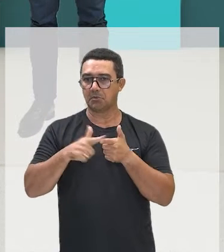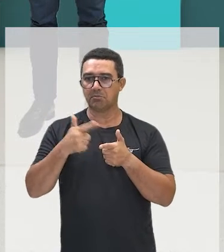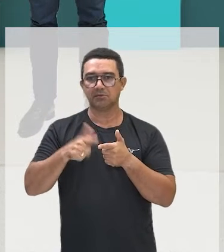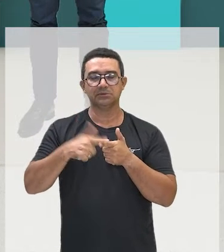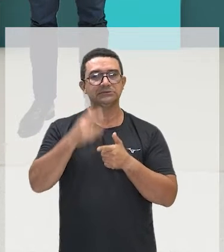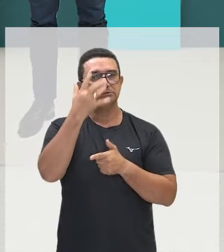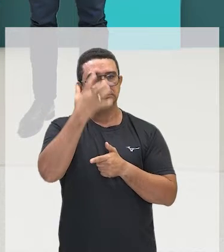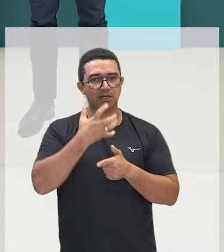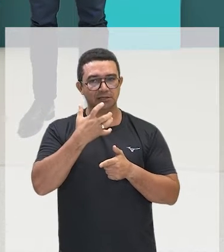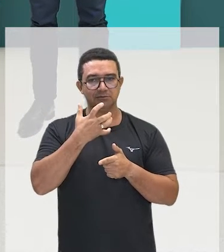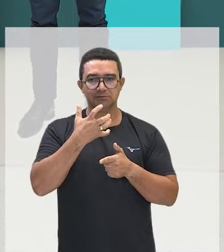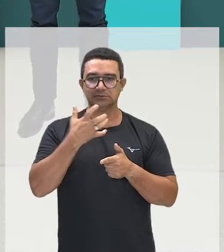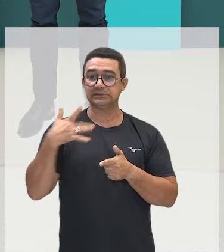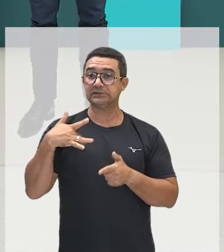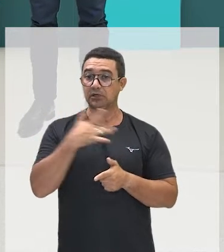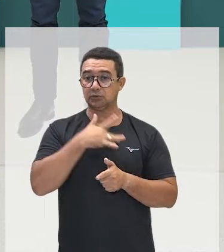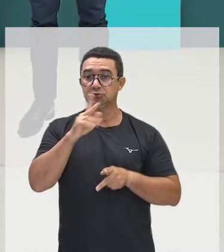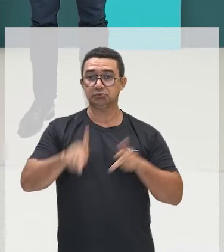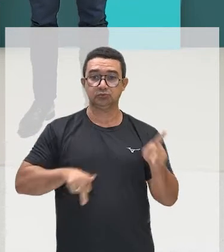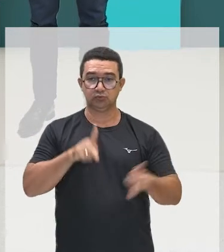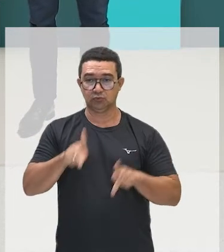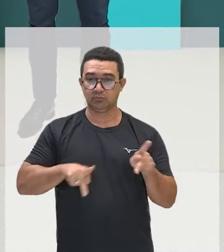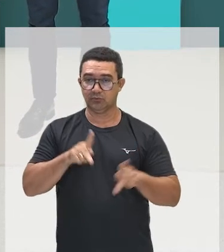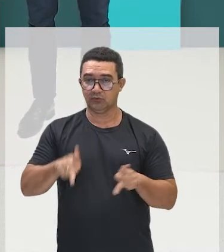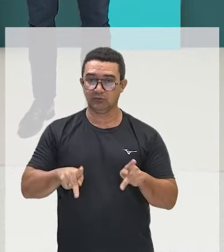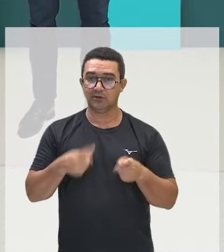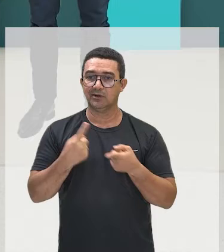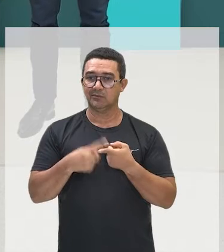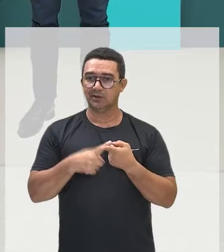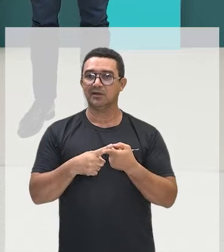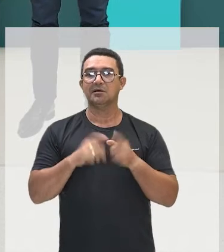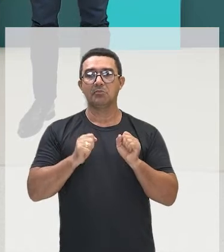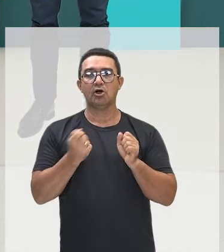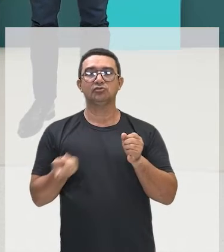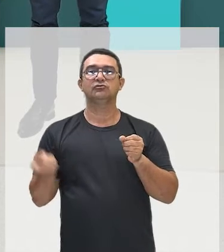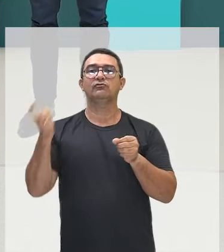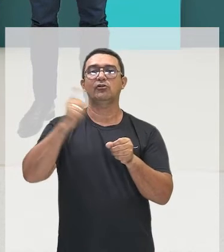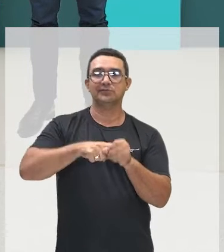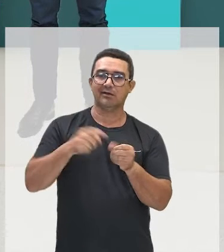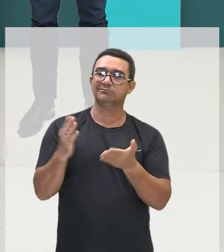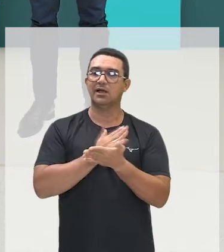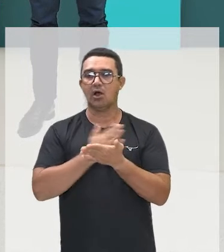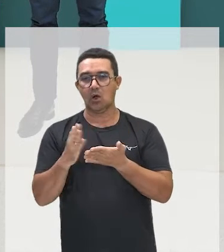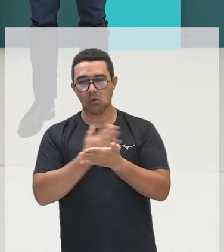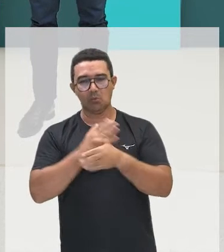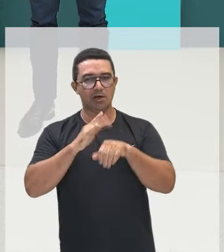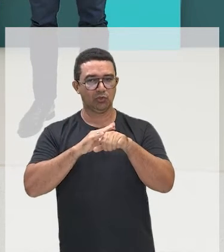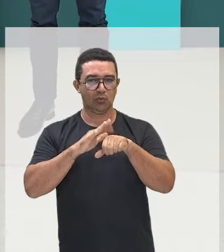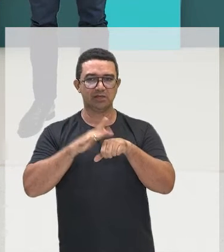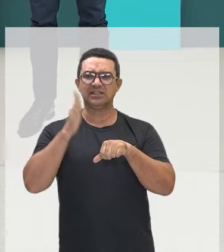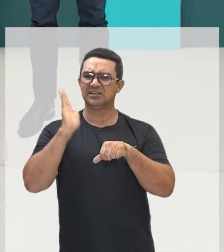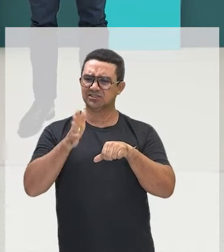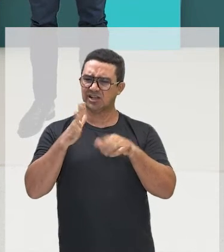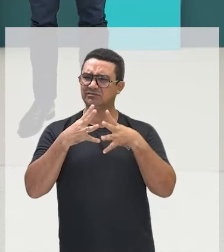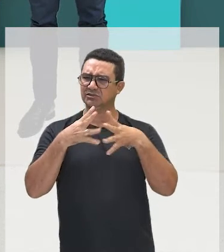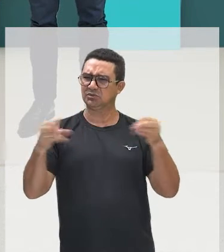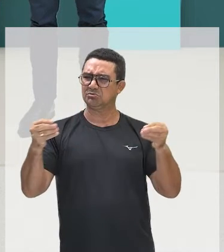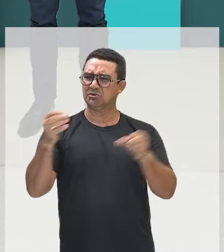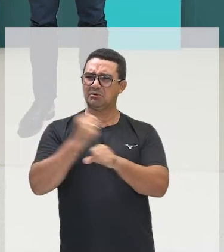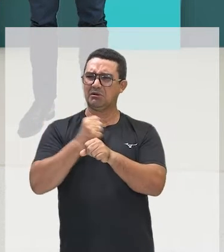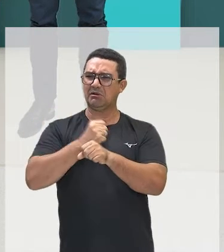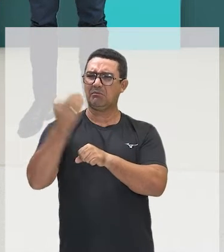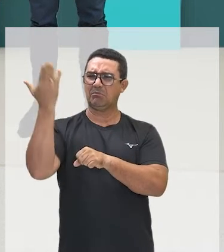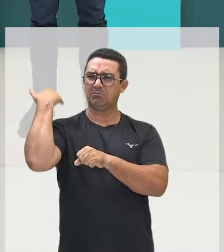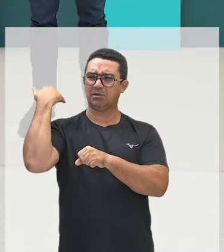volta algumas doenças que já haviam sido erradicadas na população brasileira, tá? Doenças como sarampo e tudo mais, são doenças que